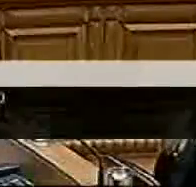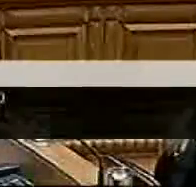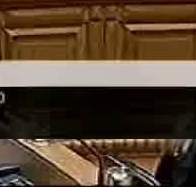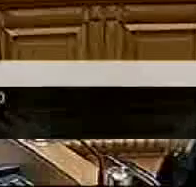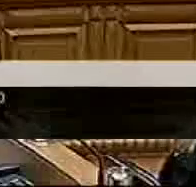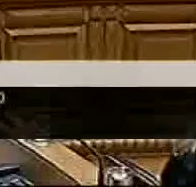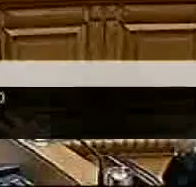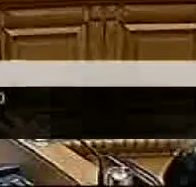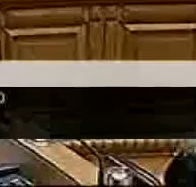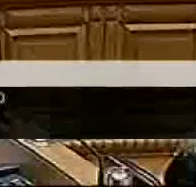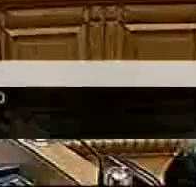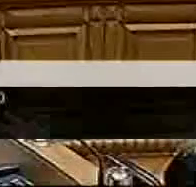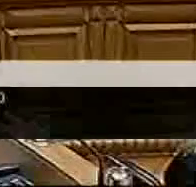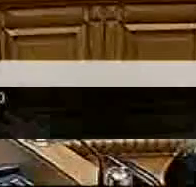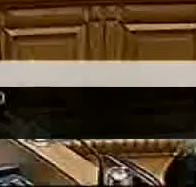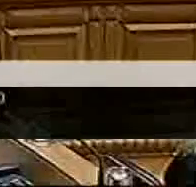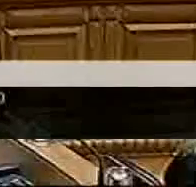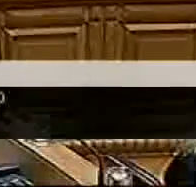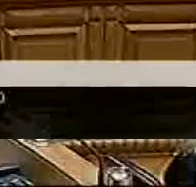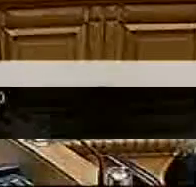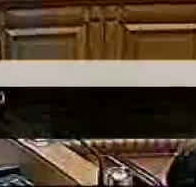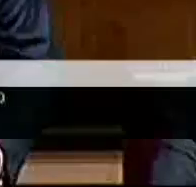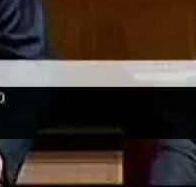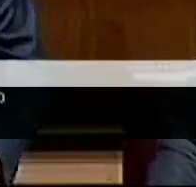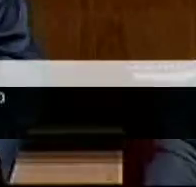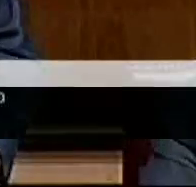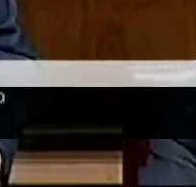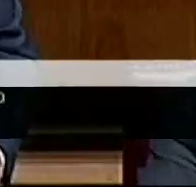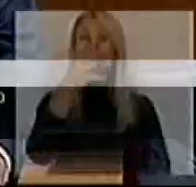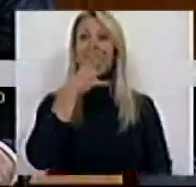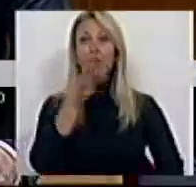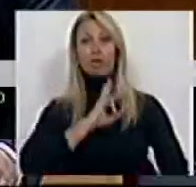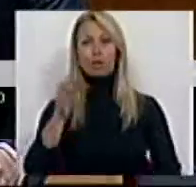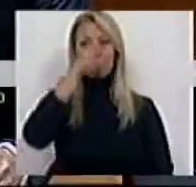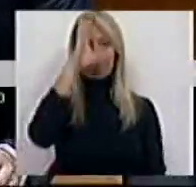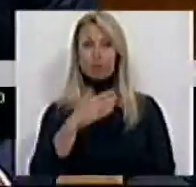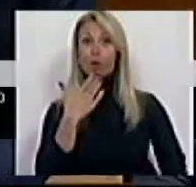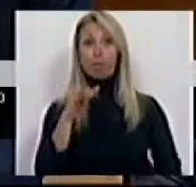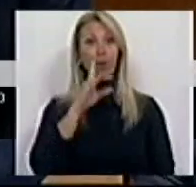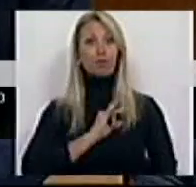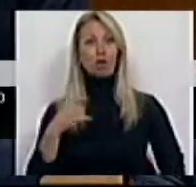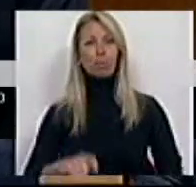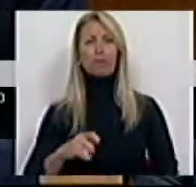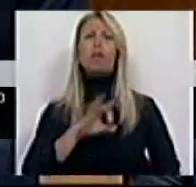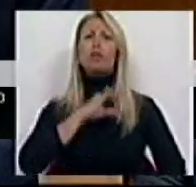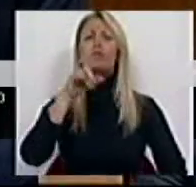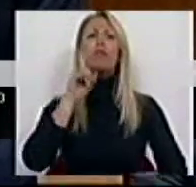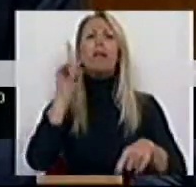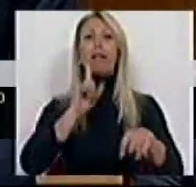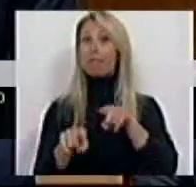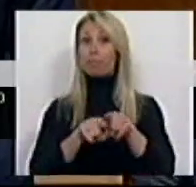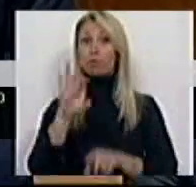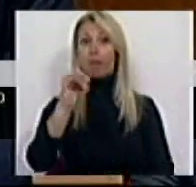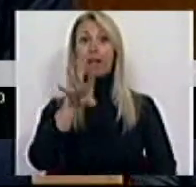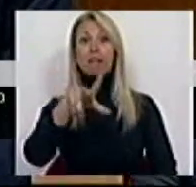Tem a palavra, Sr. Primeiro-Ministro. Muito obrigado, Sra. Presidente. A senhora deputada Catarina Martins quer fazer uma